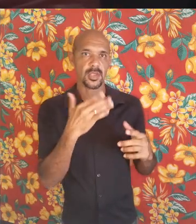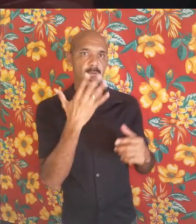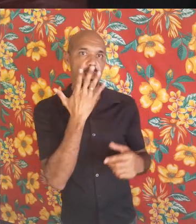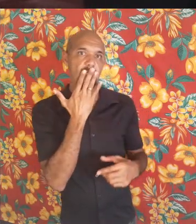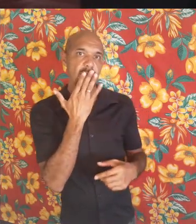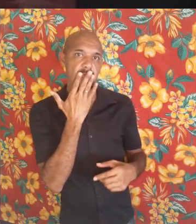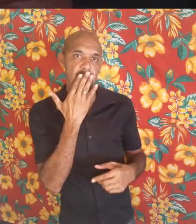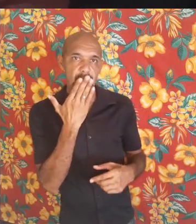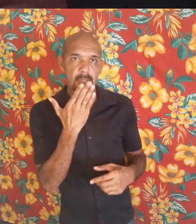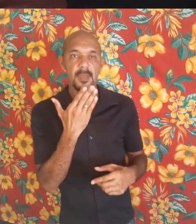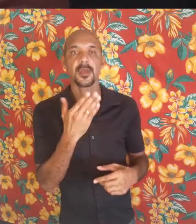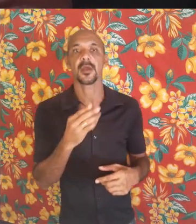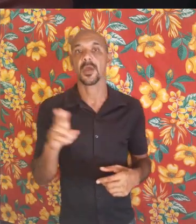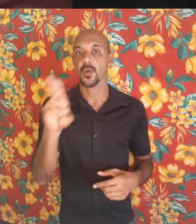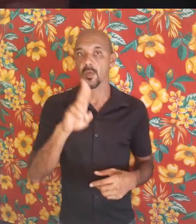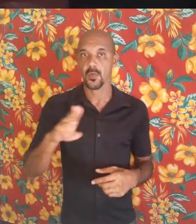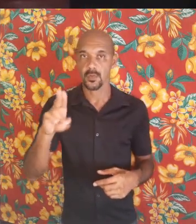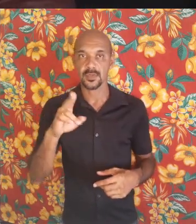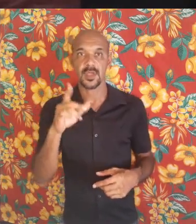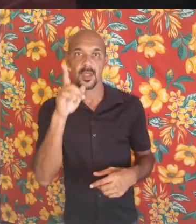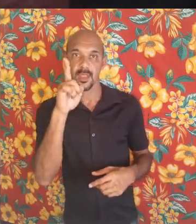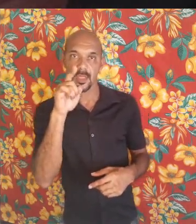cotonete,